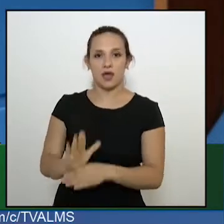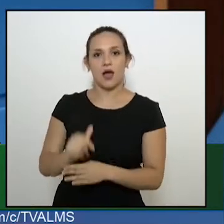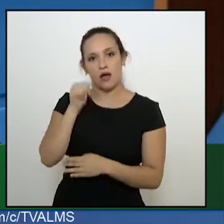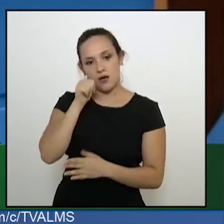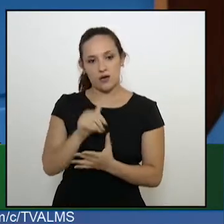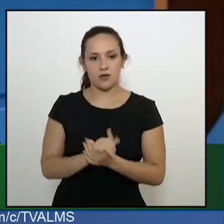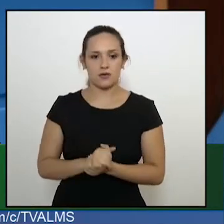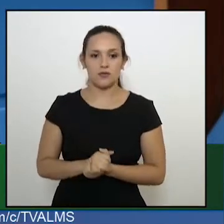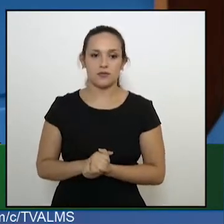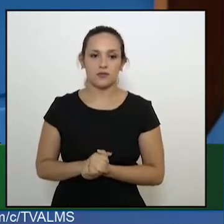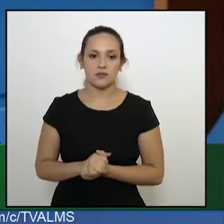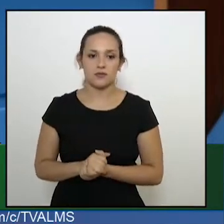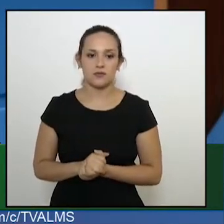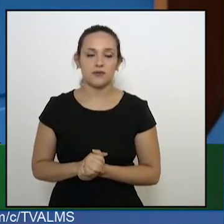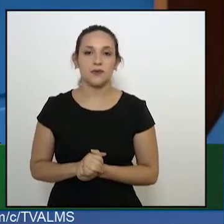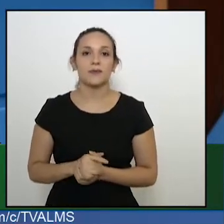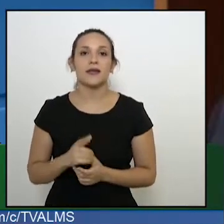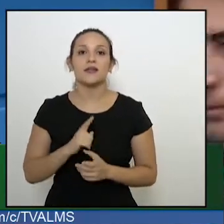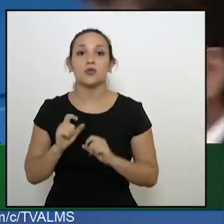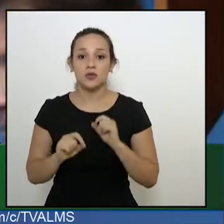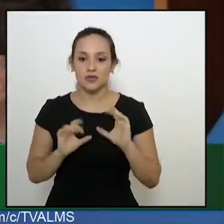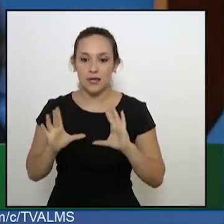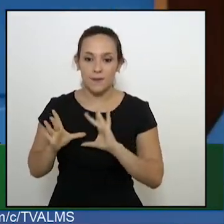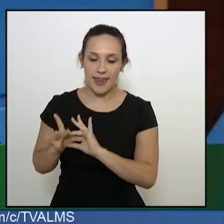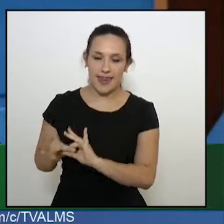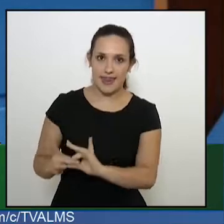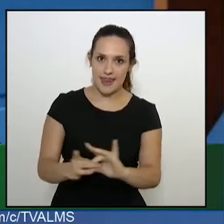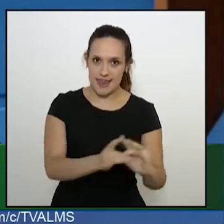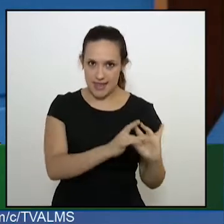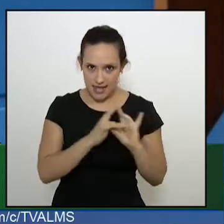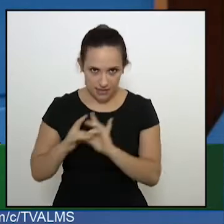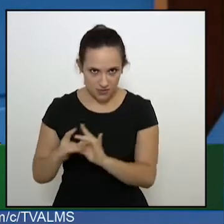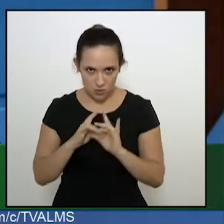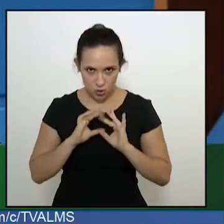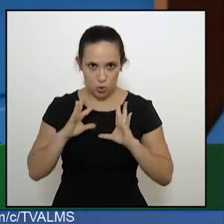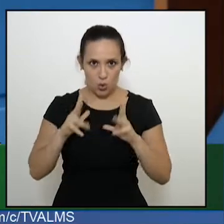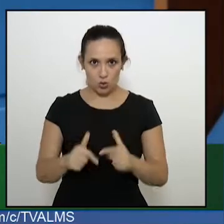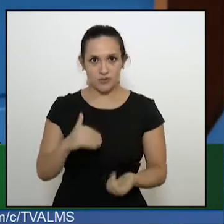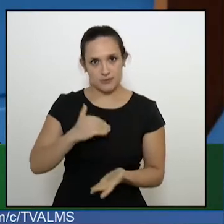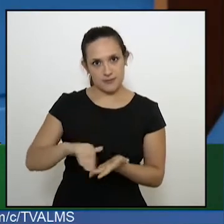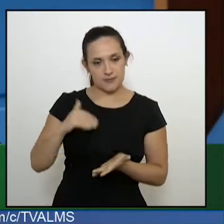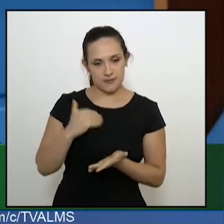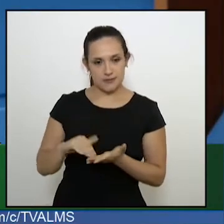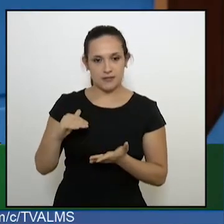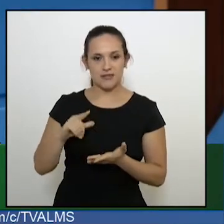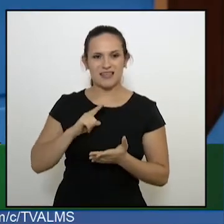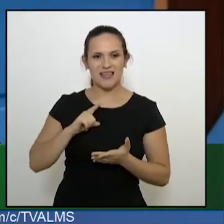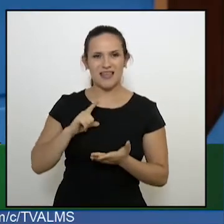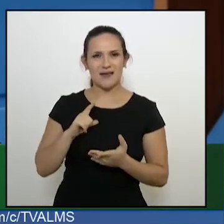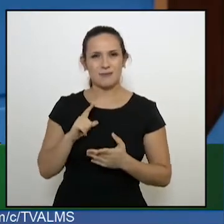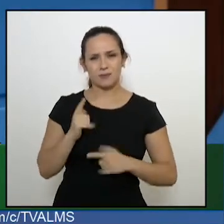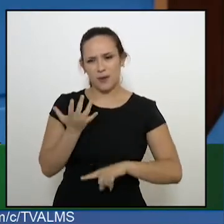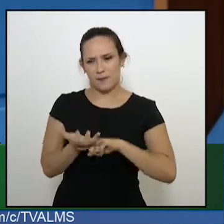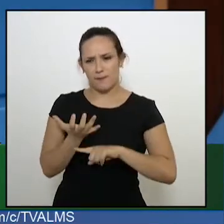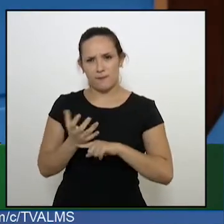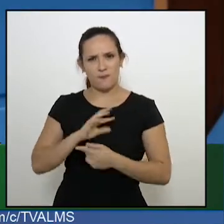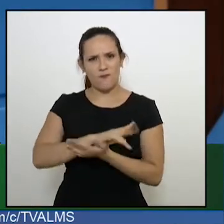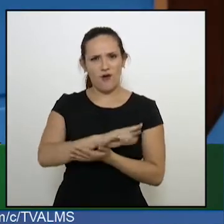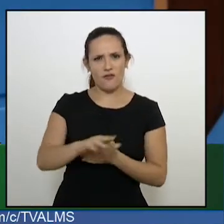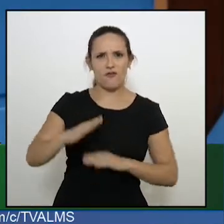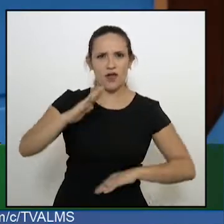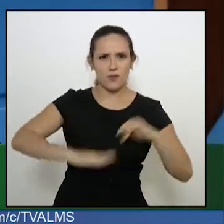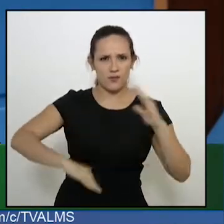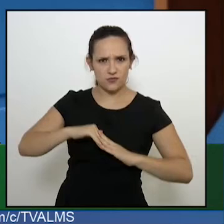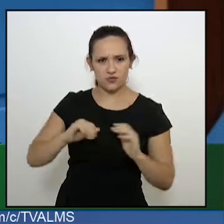haja uma interface entre todas as secretarias do governo, multidisciplinar, e que todas as ações